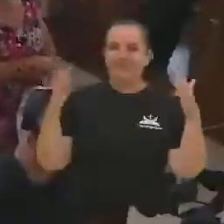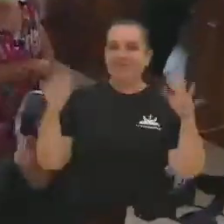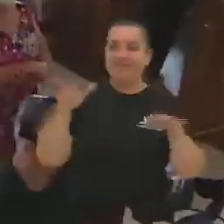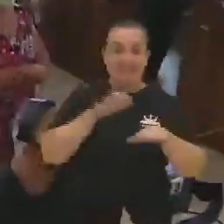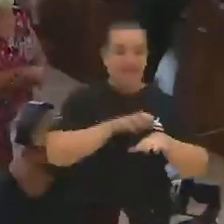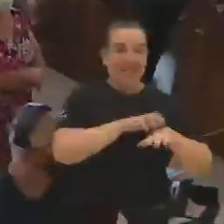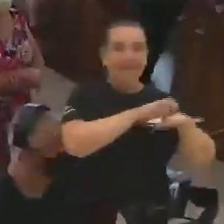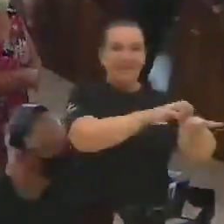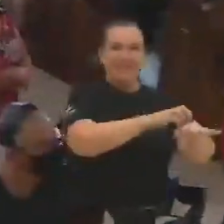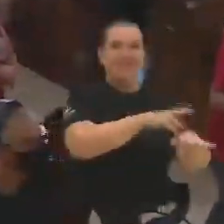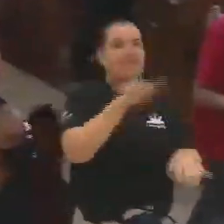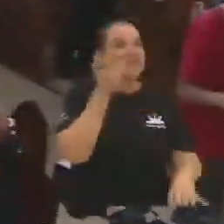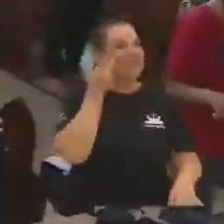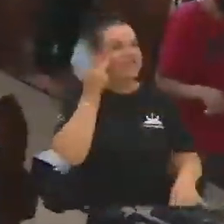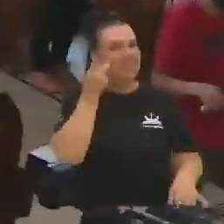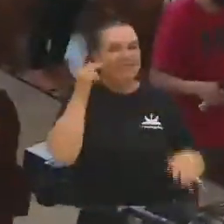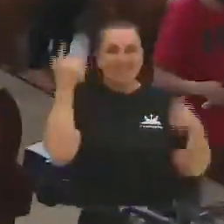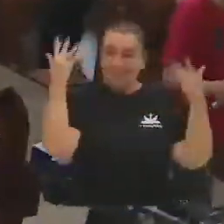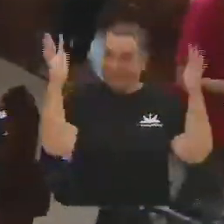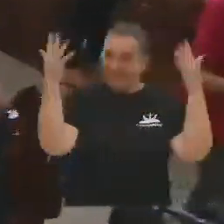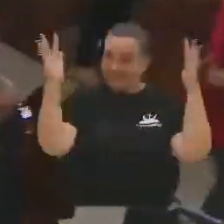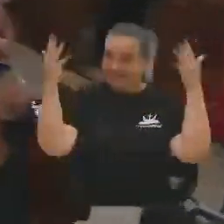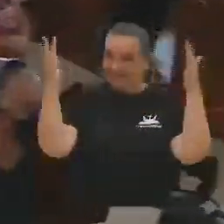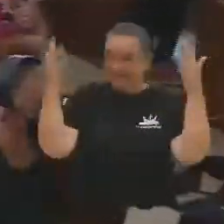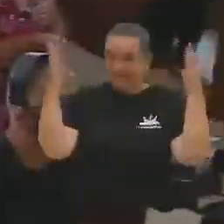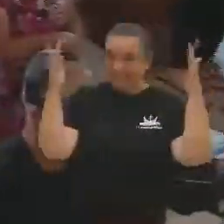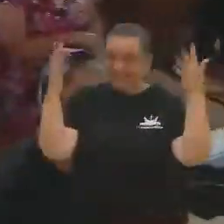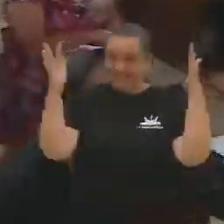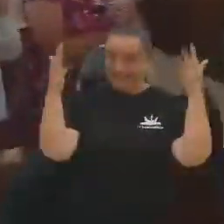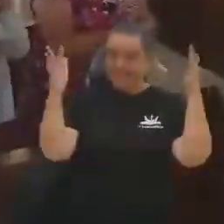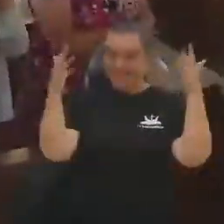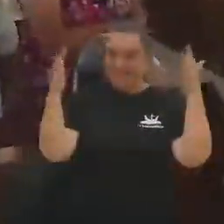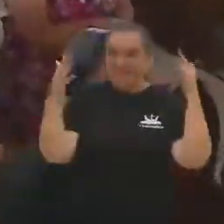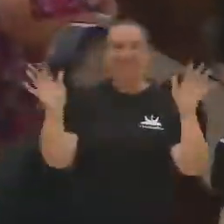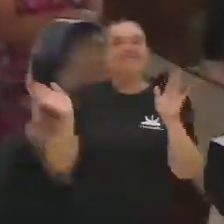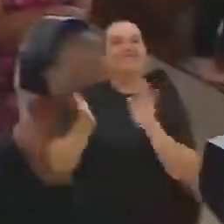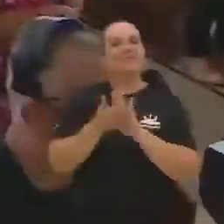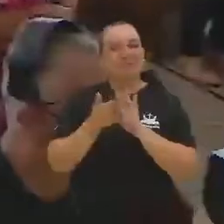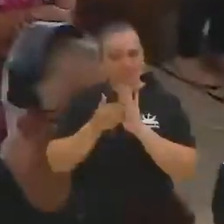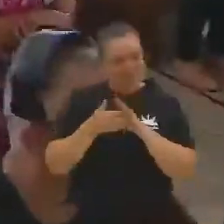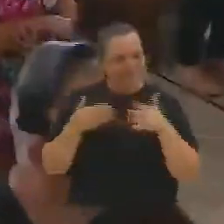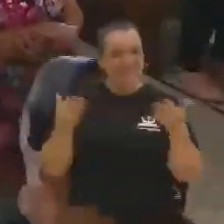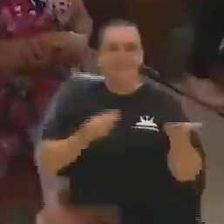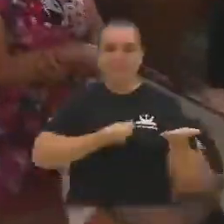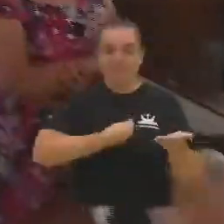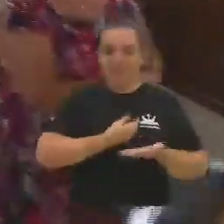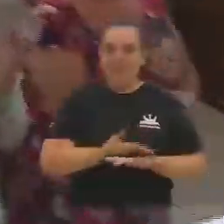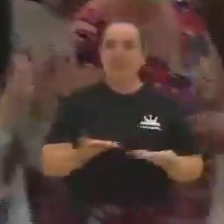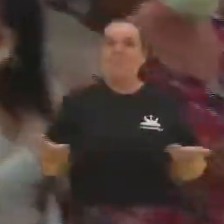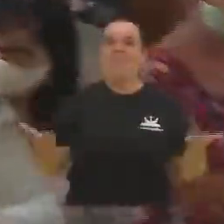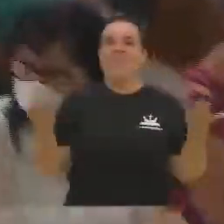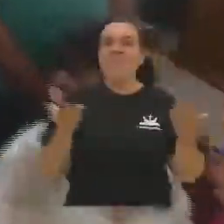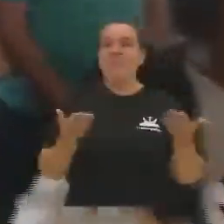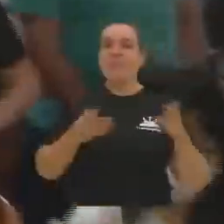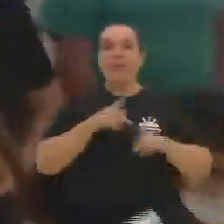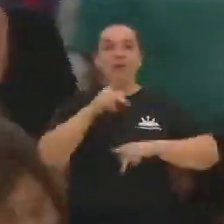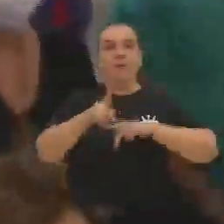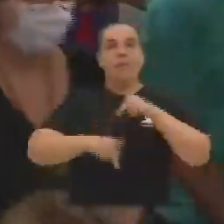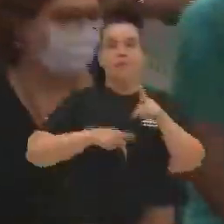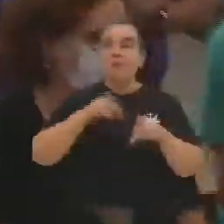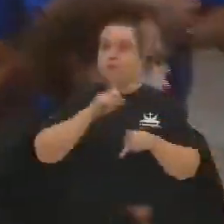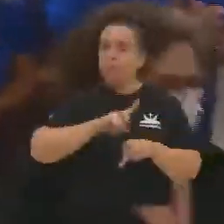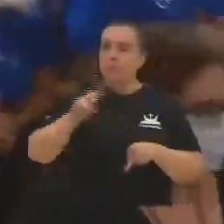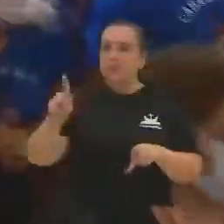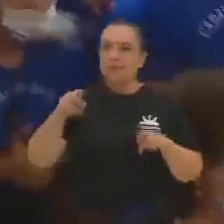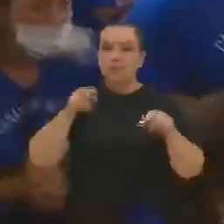Caravana de Fortaleza, 42 pessoas presentes aqui. O povo de Deus